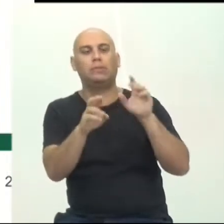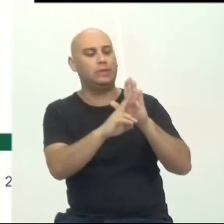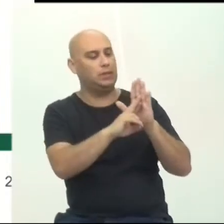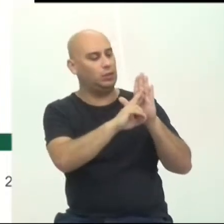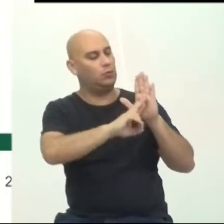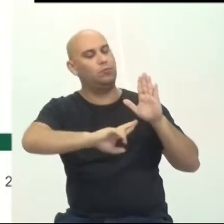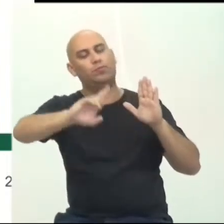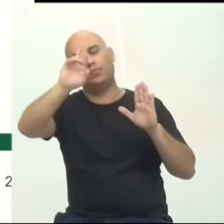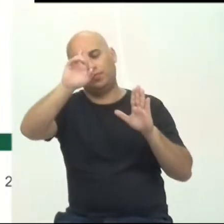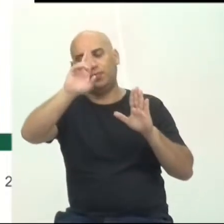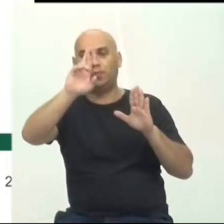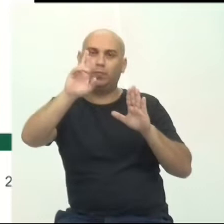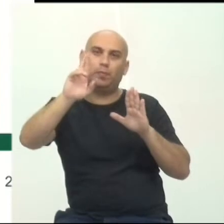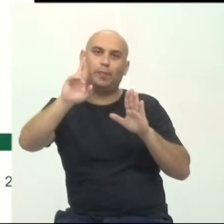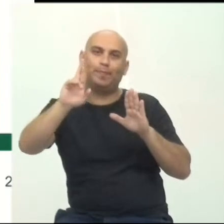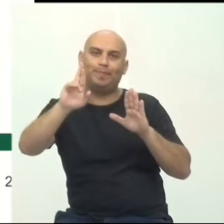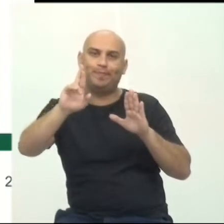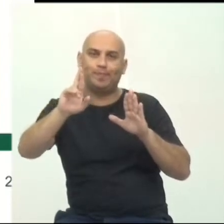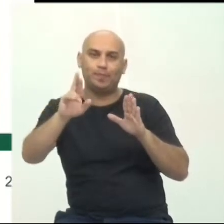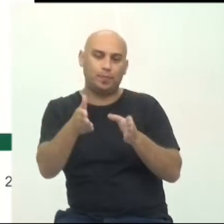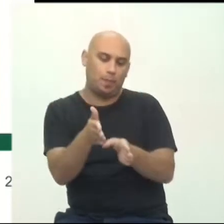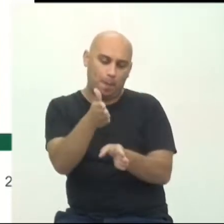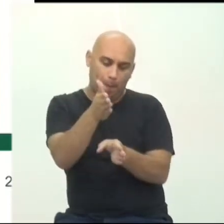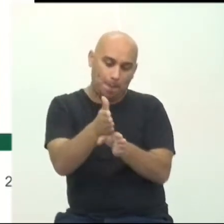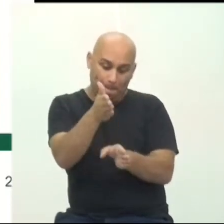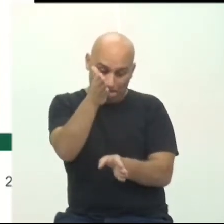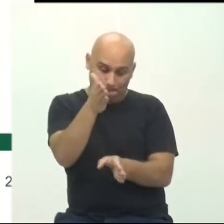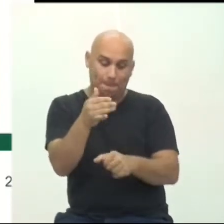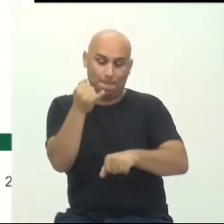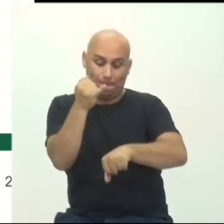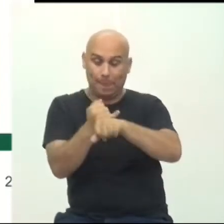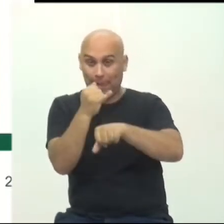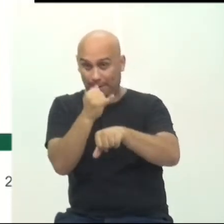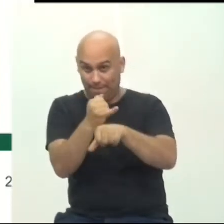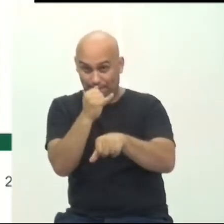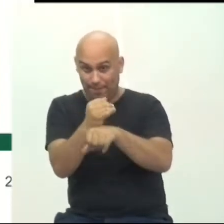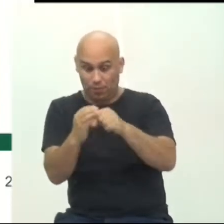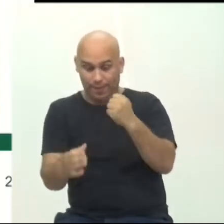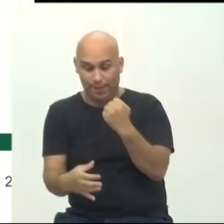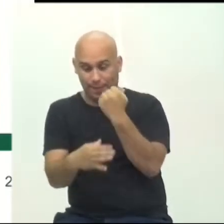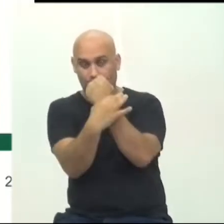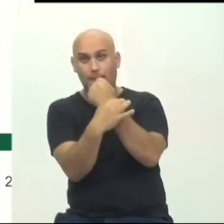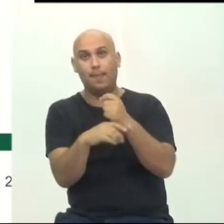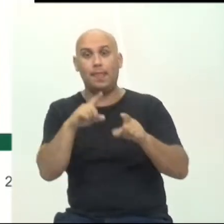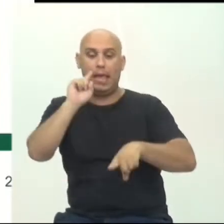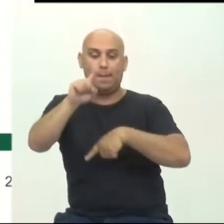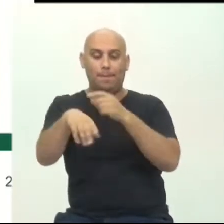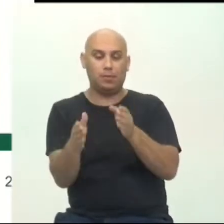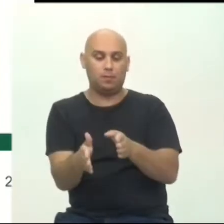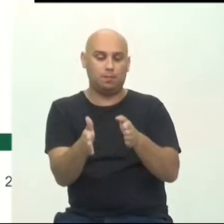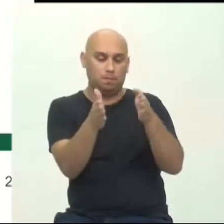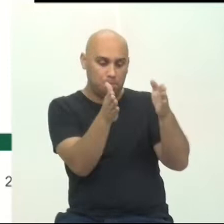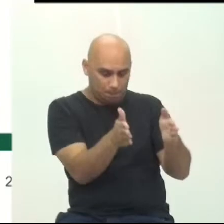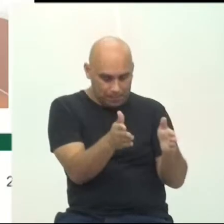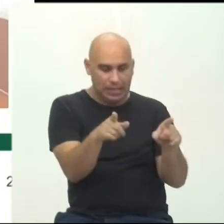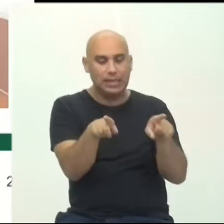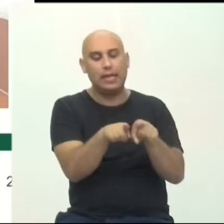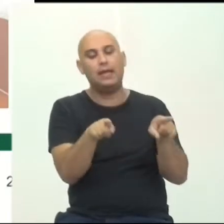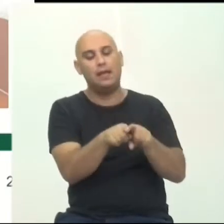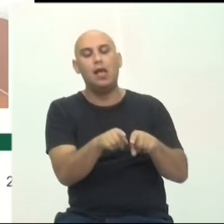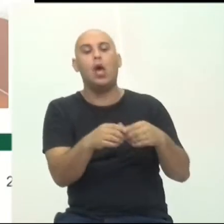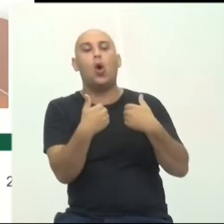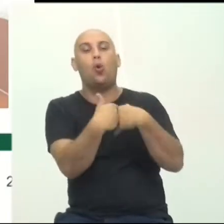do muro de segurança, e aí sim a pista do ônibus.